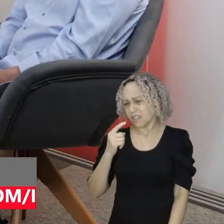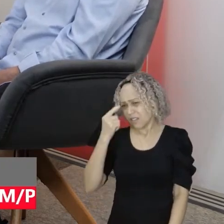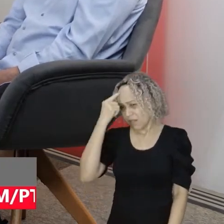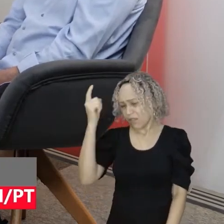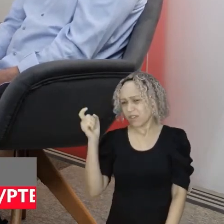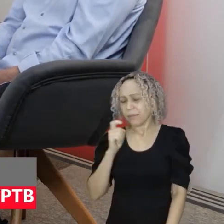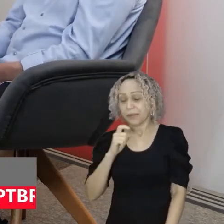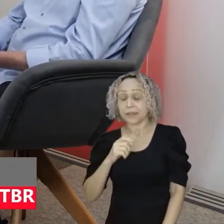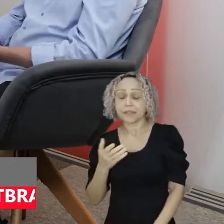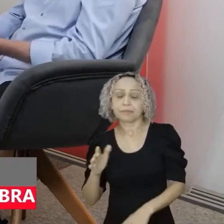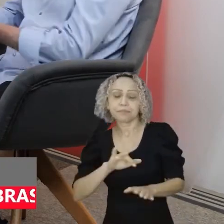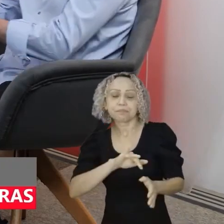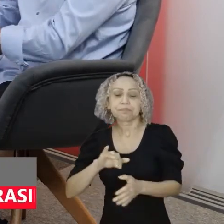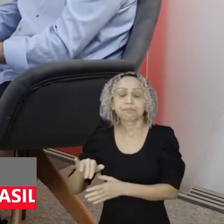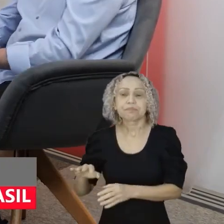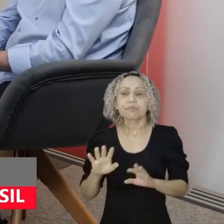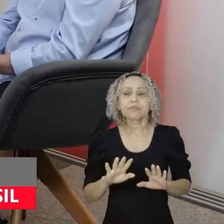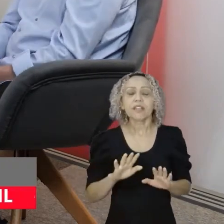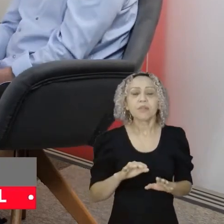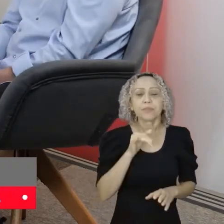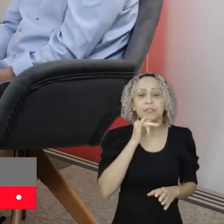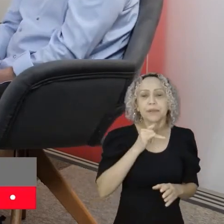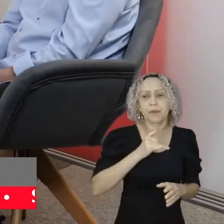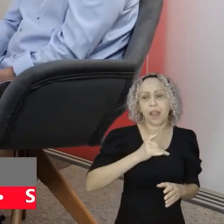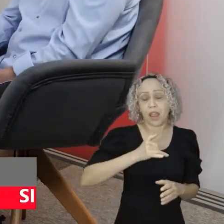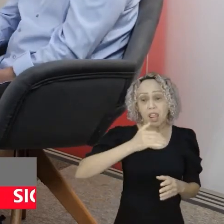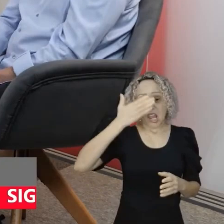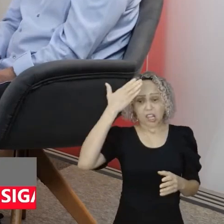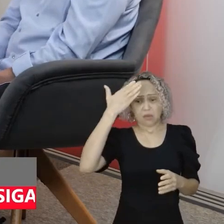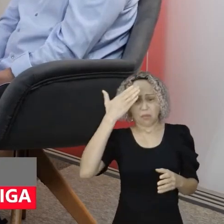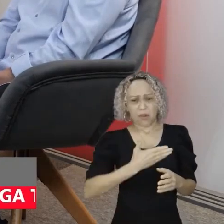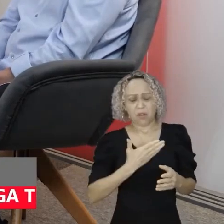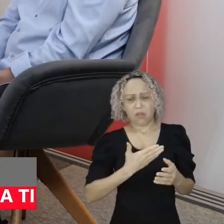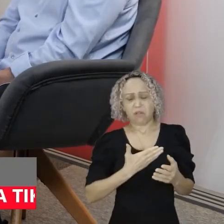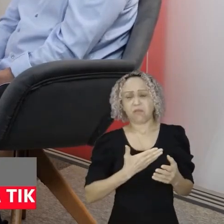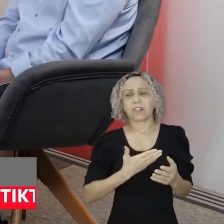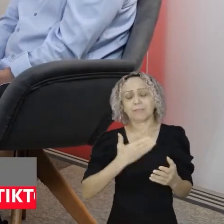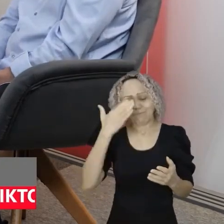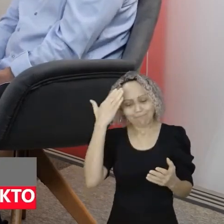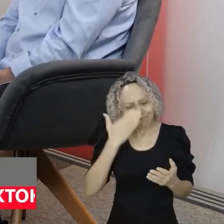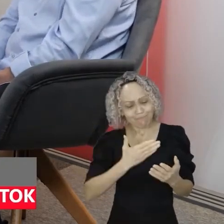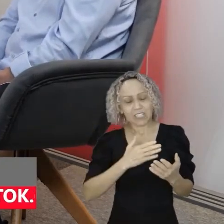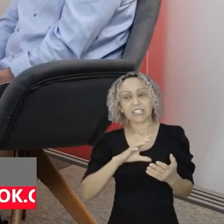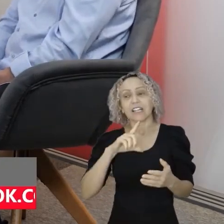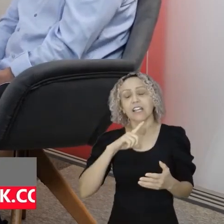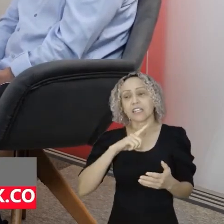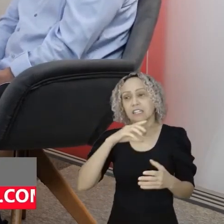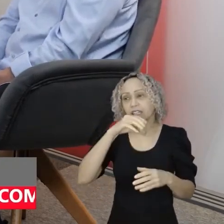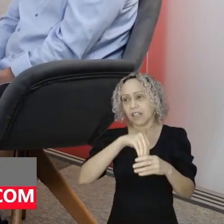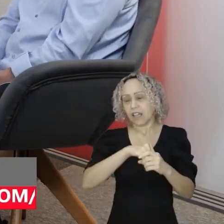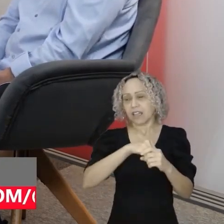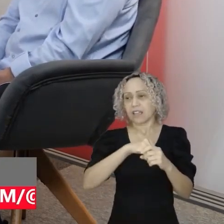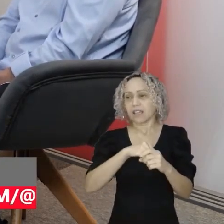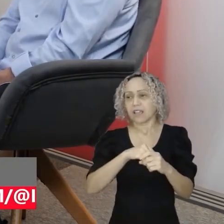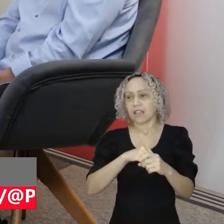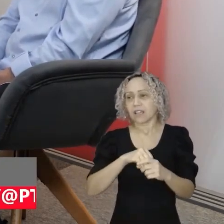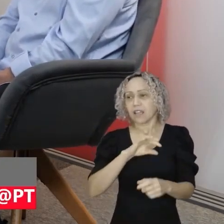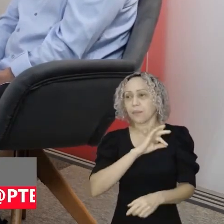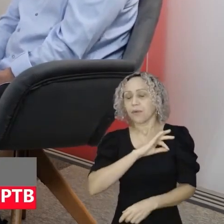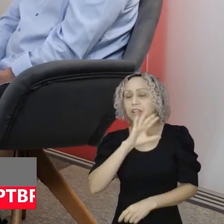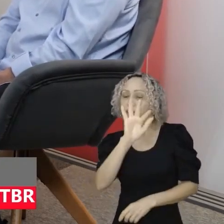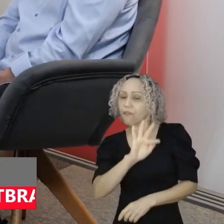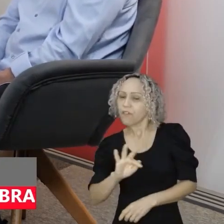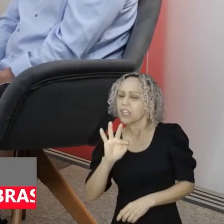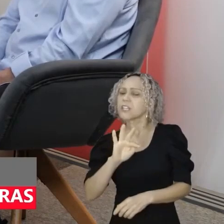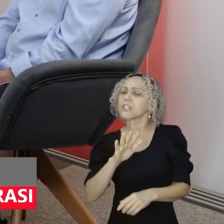Procuradoria-Geral da República e as provas que já existem na Polícia Federal, isso vai ser fatal para eles. Acho que vai ter muita punição.